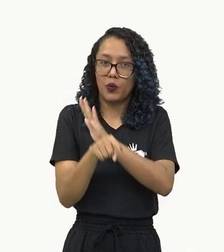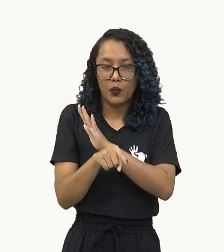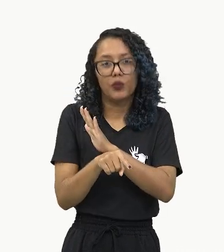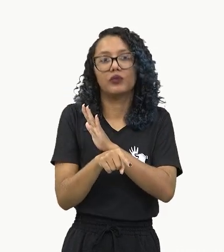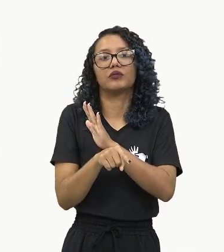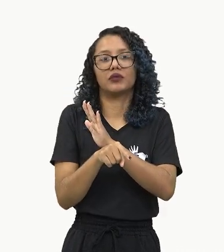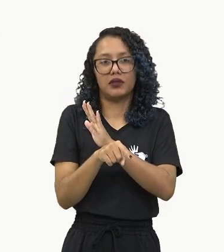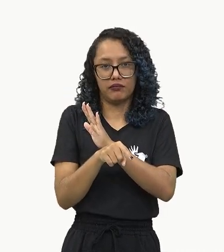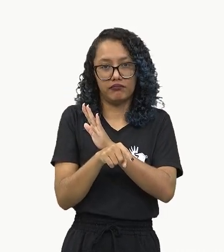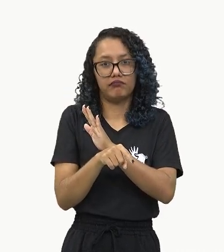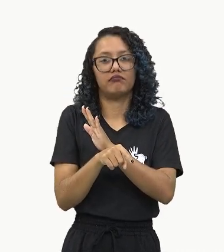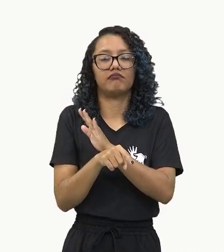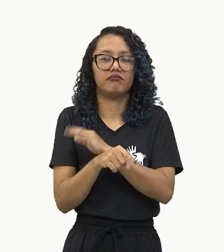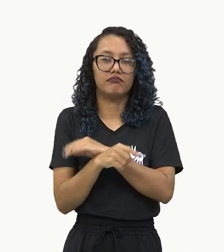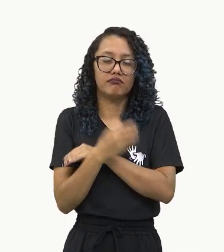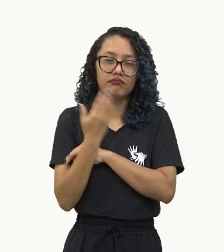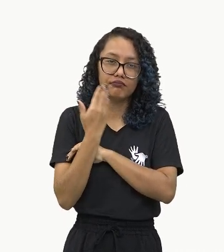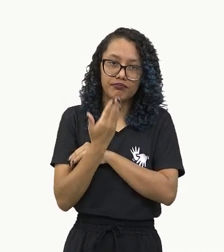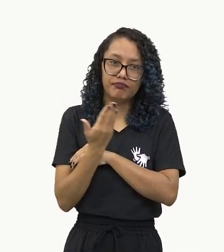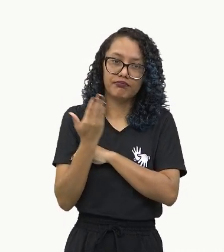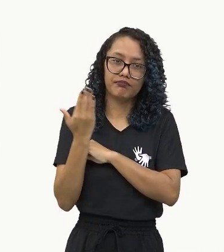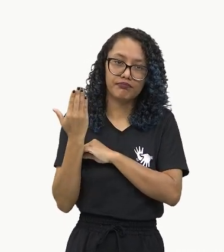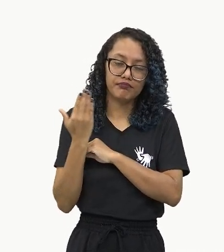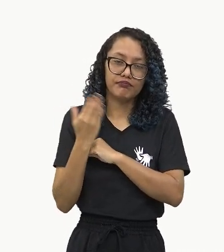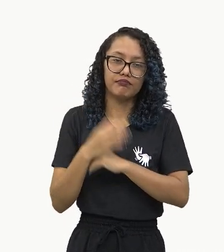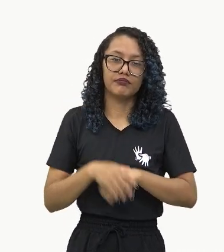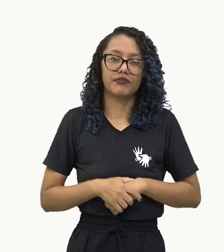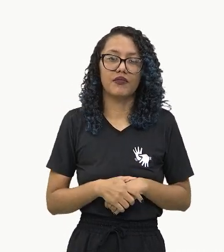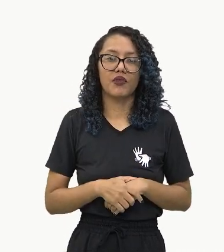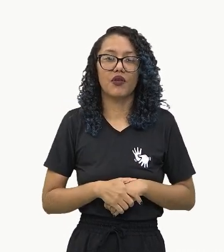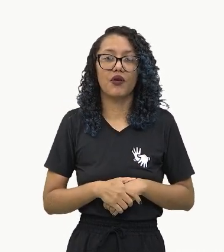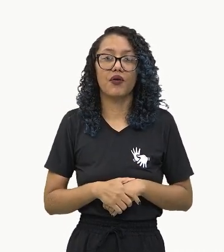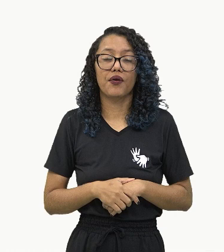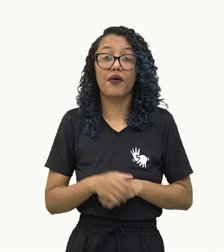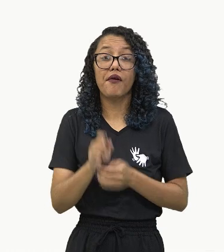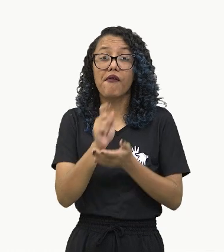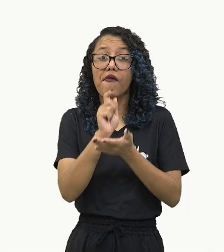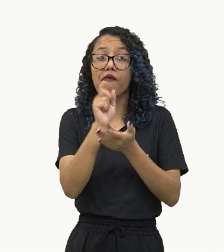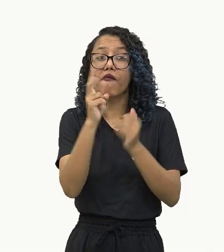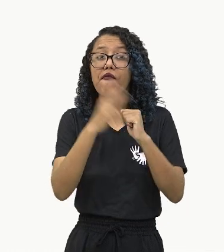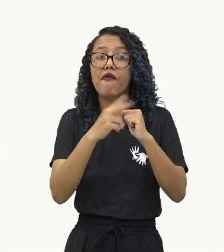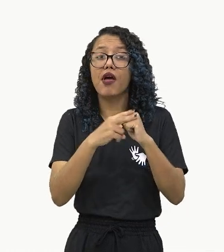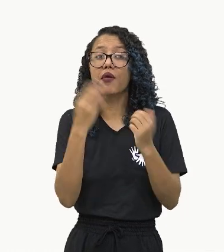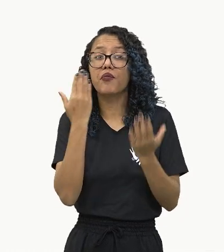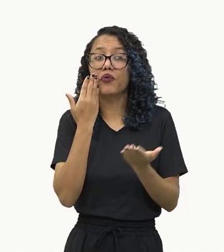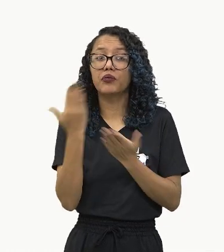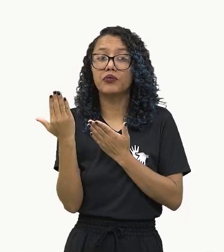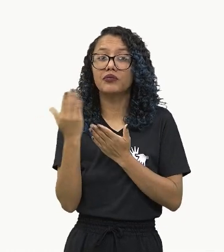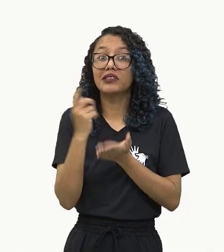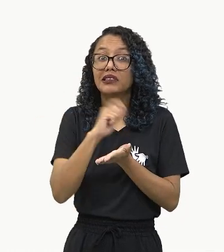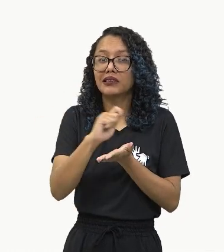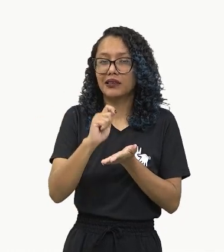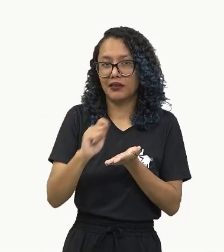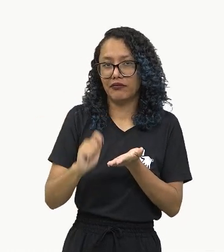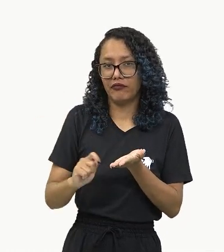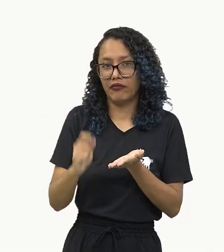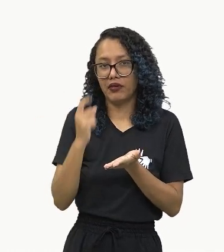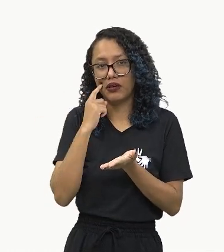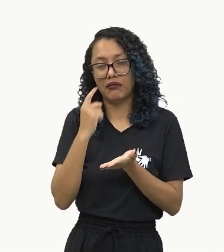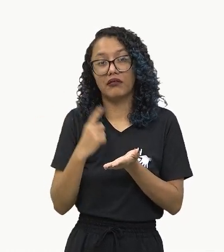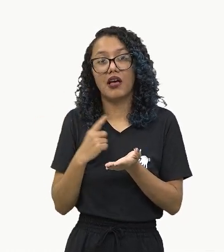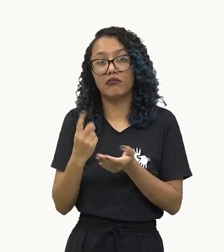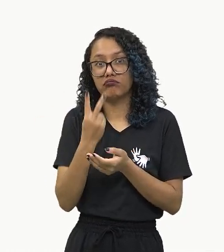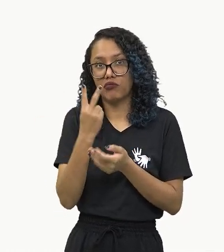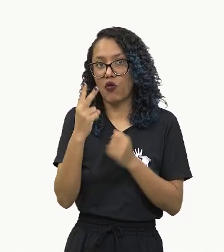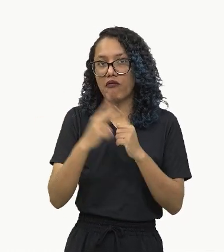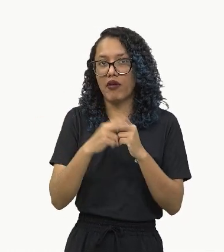escrito uma carta à mano? Olha aqui o verbo escrever, como é que ele aparece, né? 2